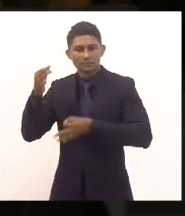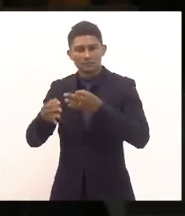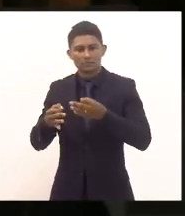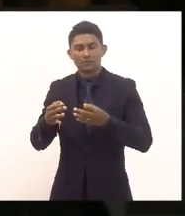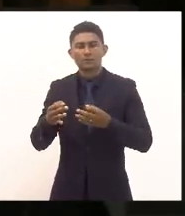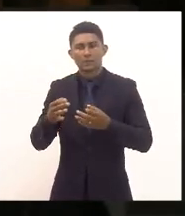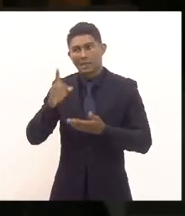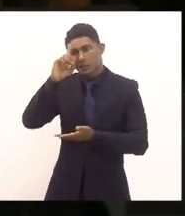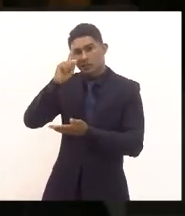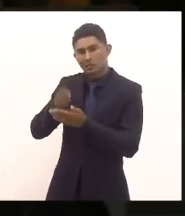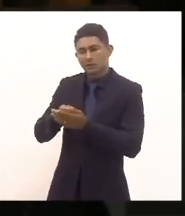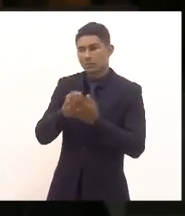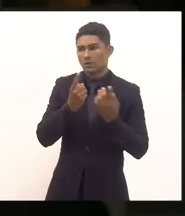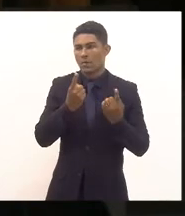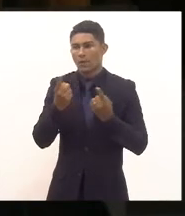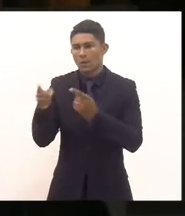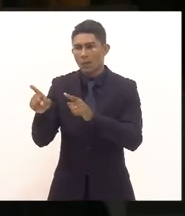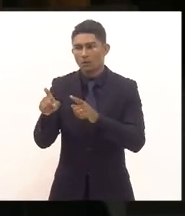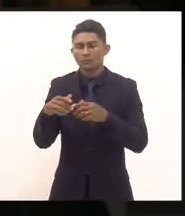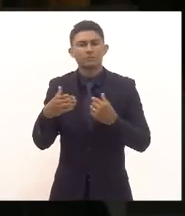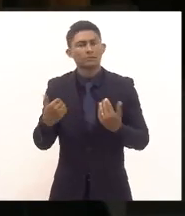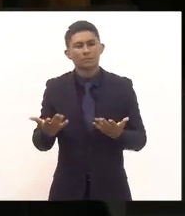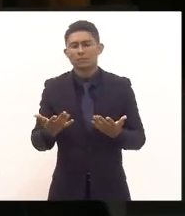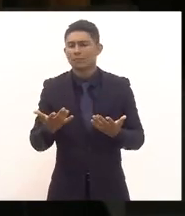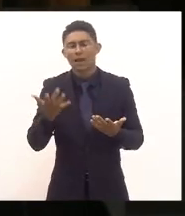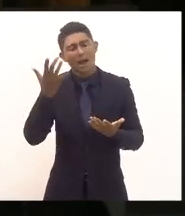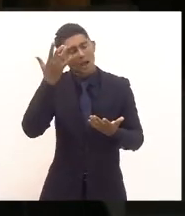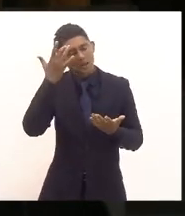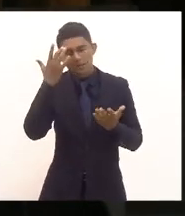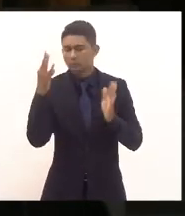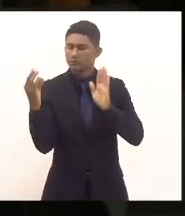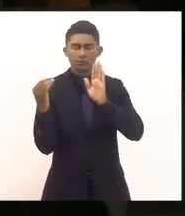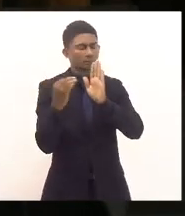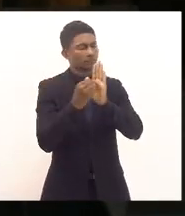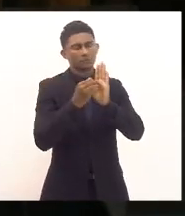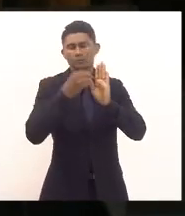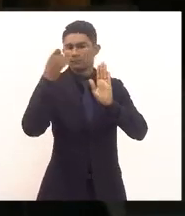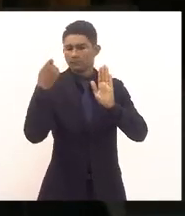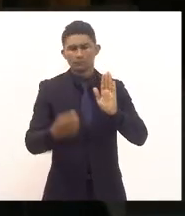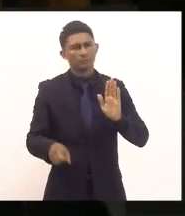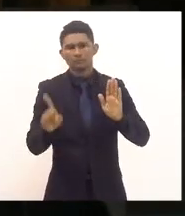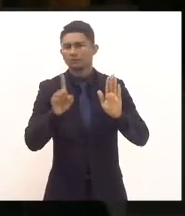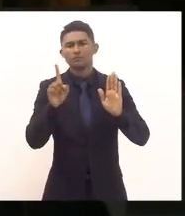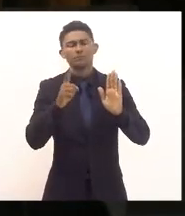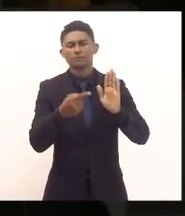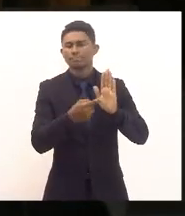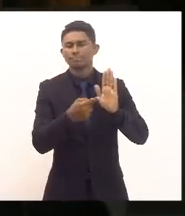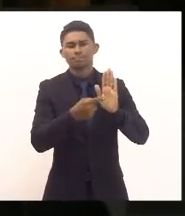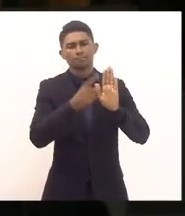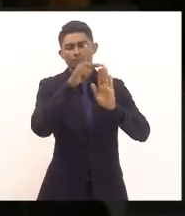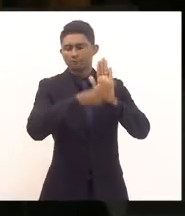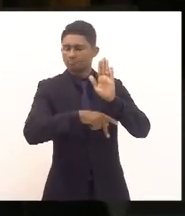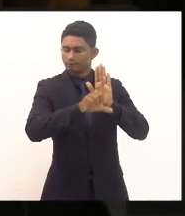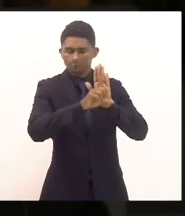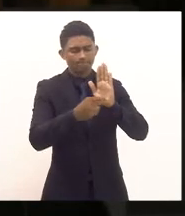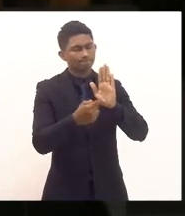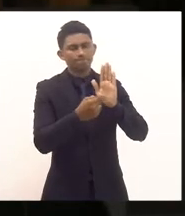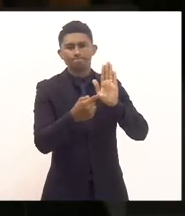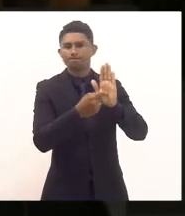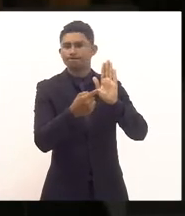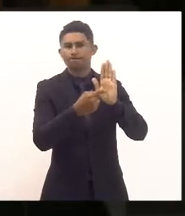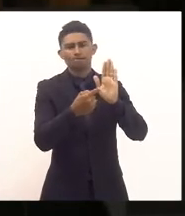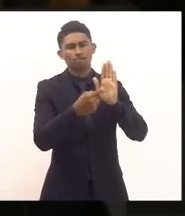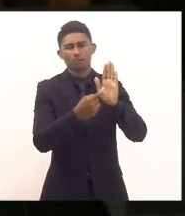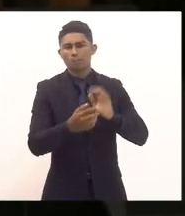1075 ele não tem que constar e do projeto de